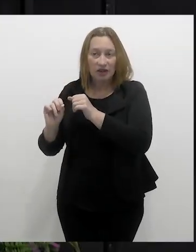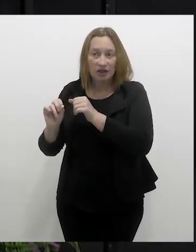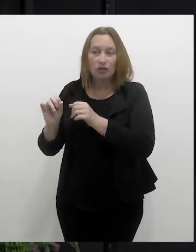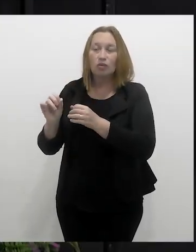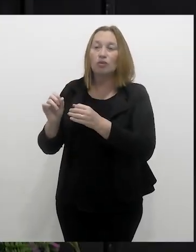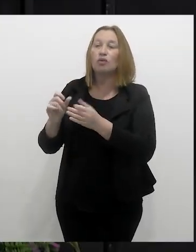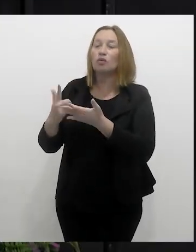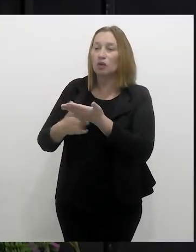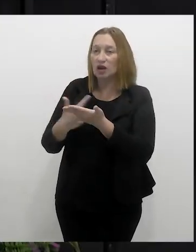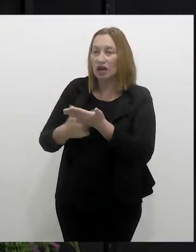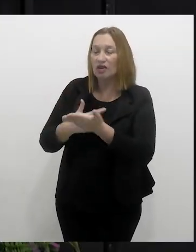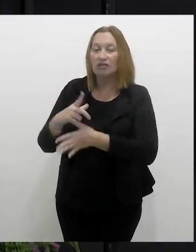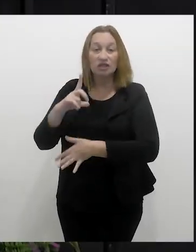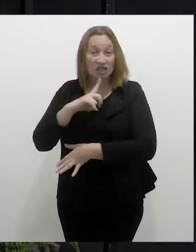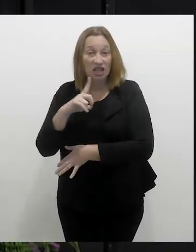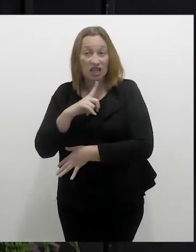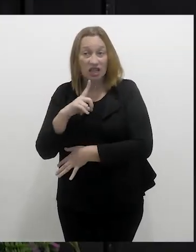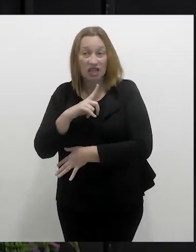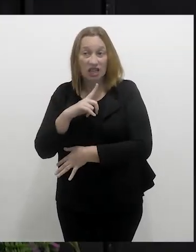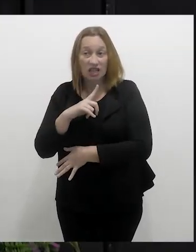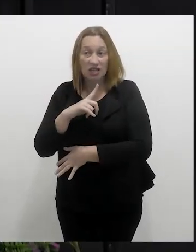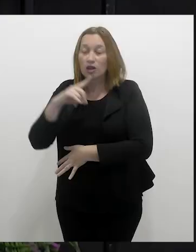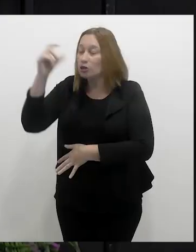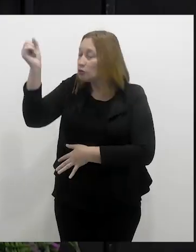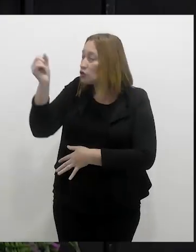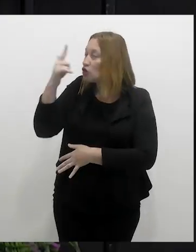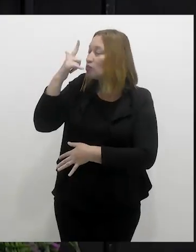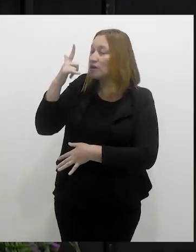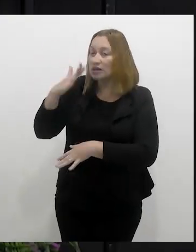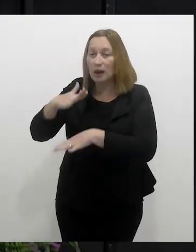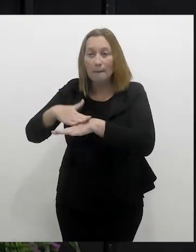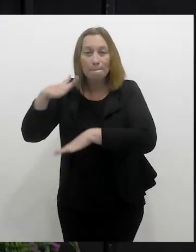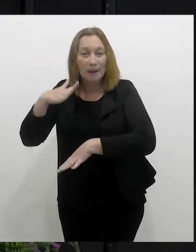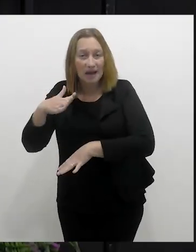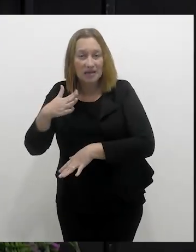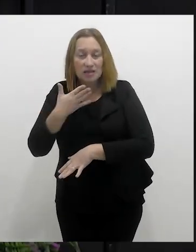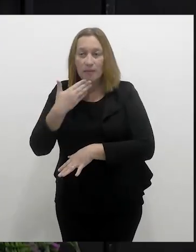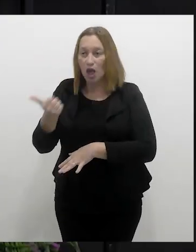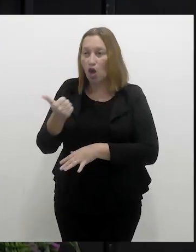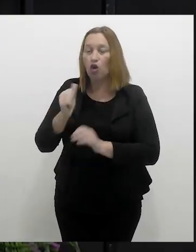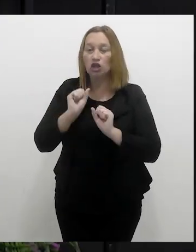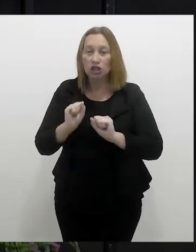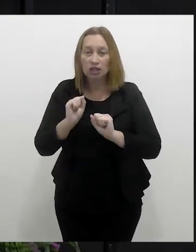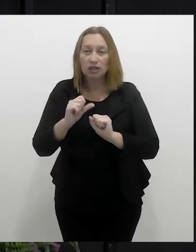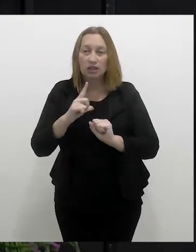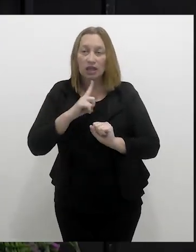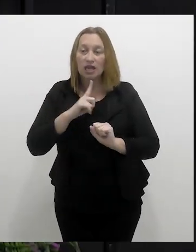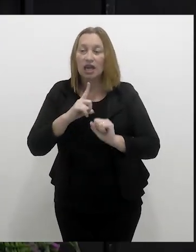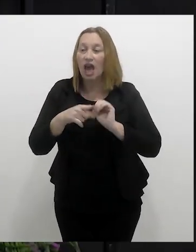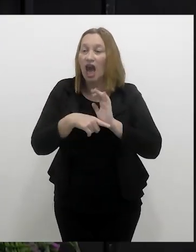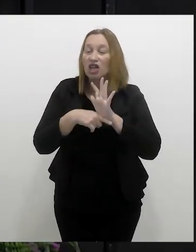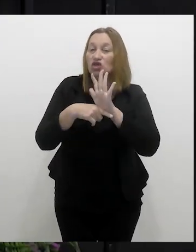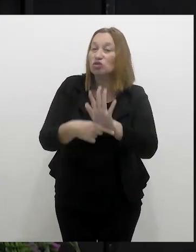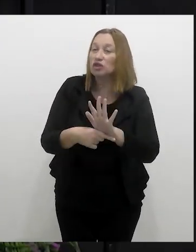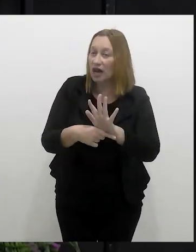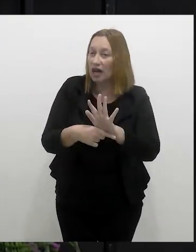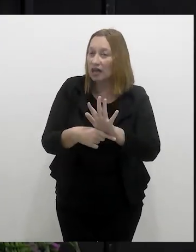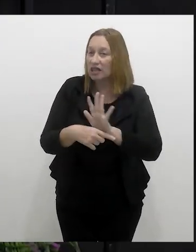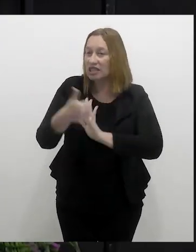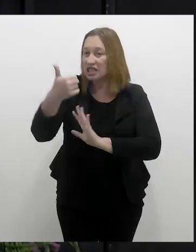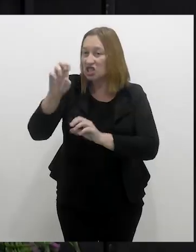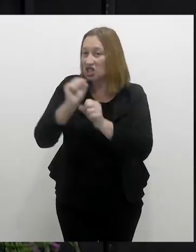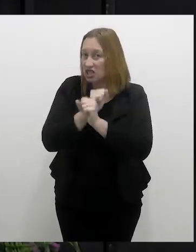livro, vocês teriam tido uma, uma inspiração maior e melhor? Quer dizer, teria ajudado